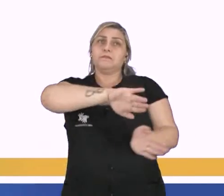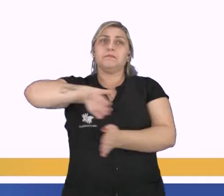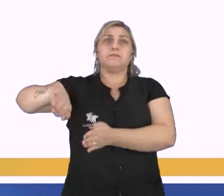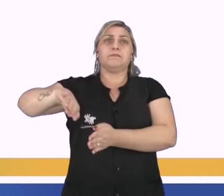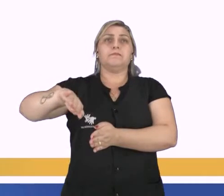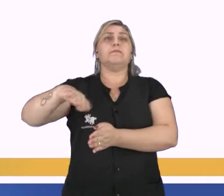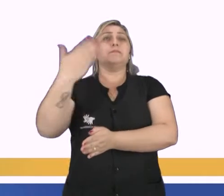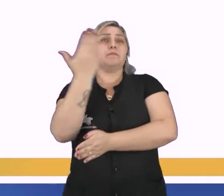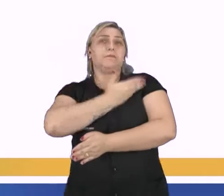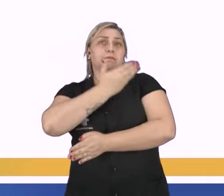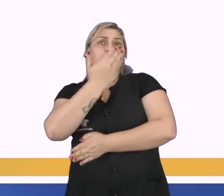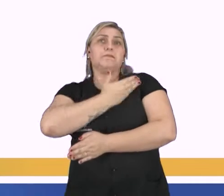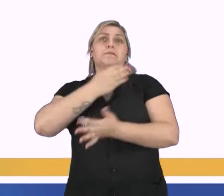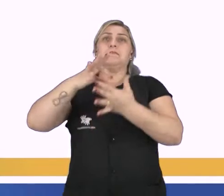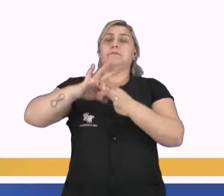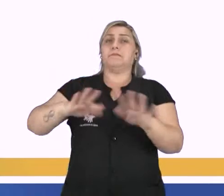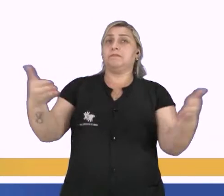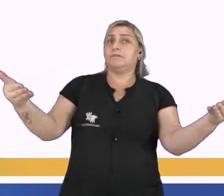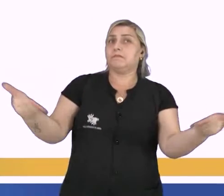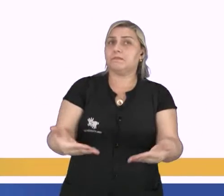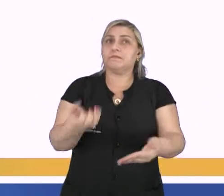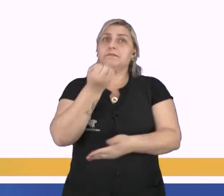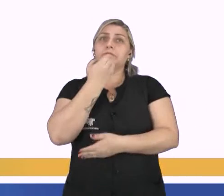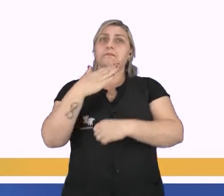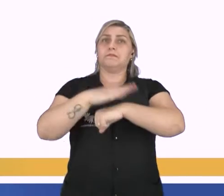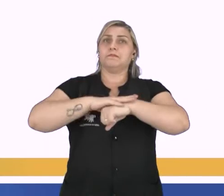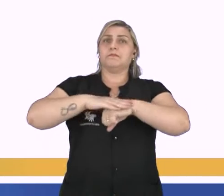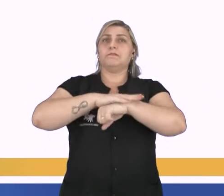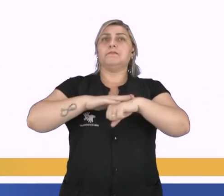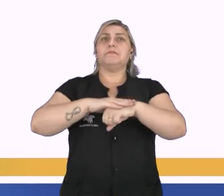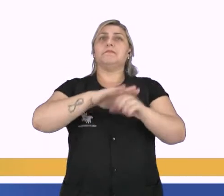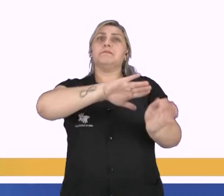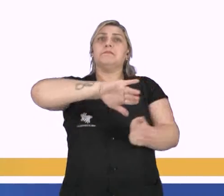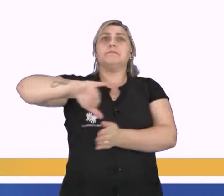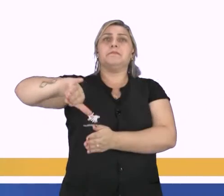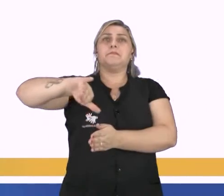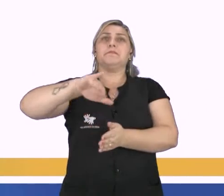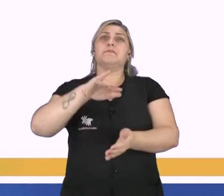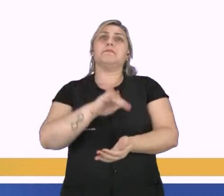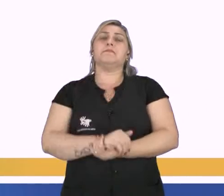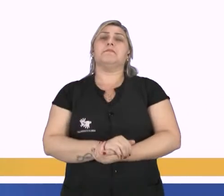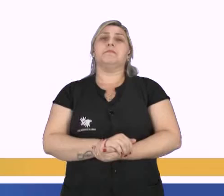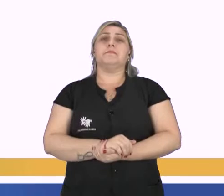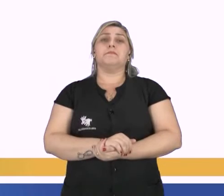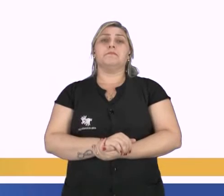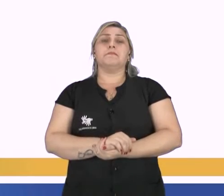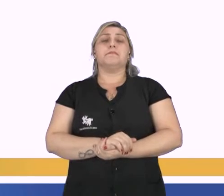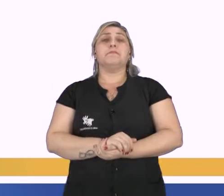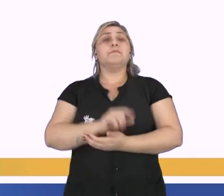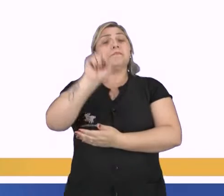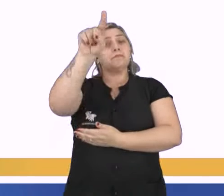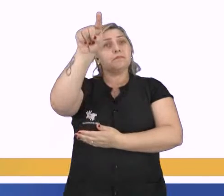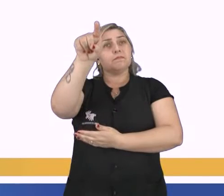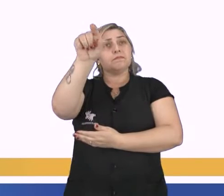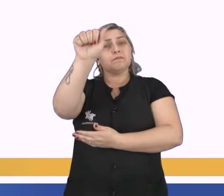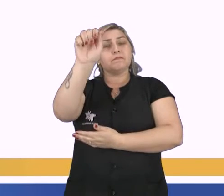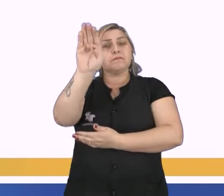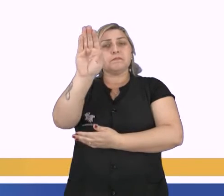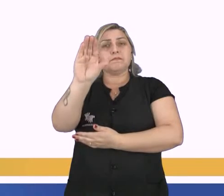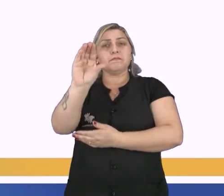lado. Prezados colegas, deixemos agora a boa conversa de lado. Então, desses enunciados